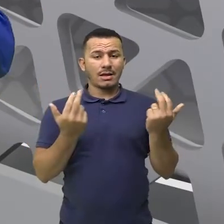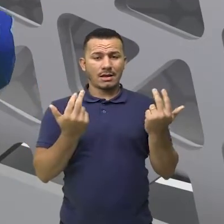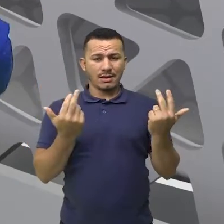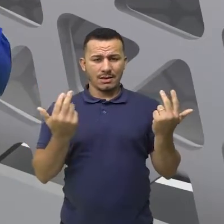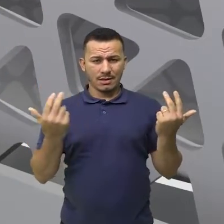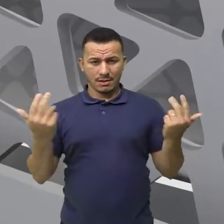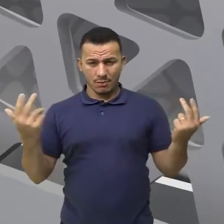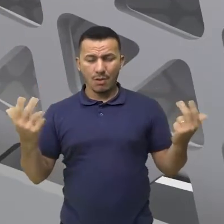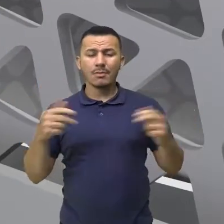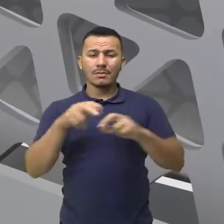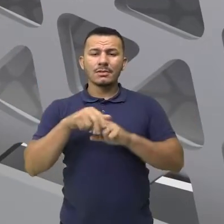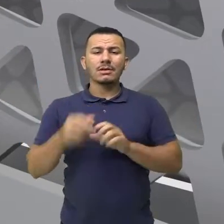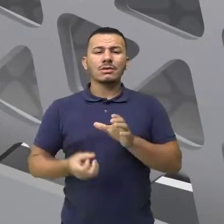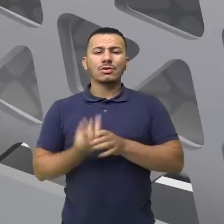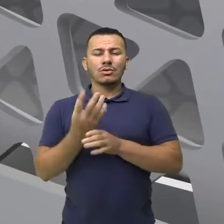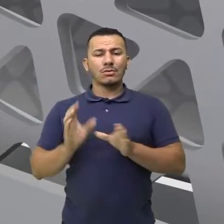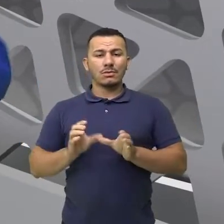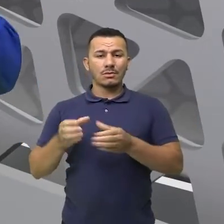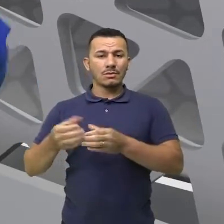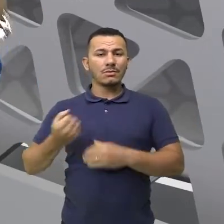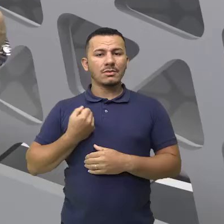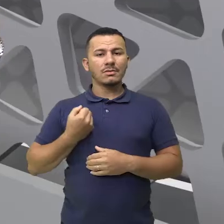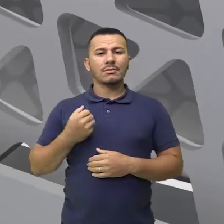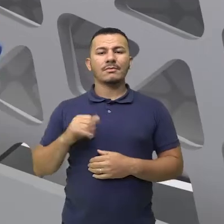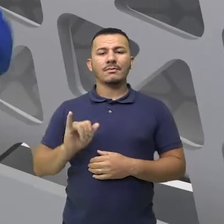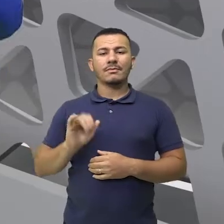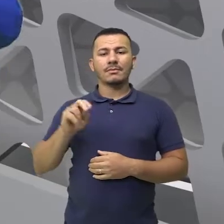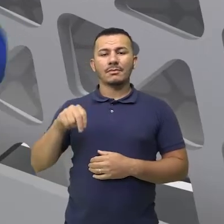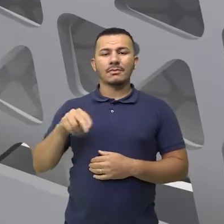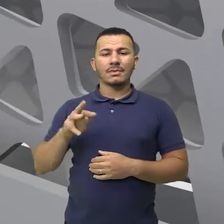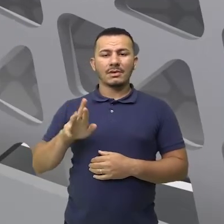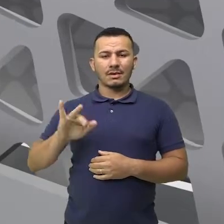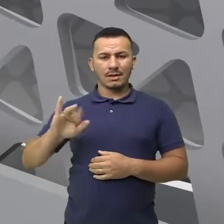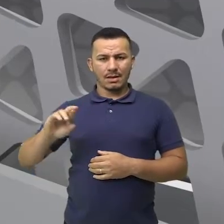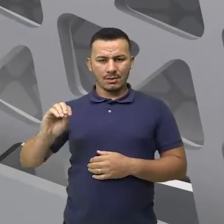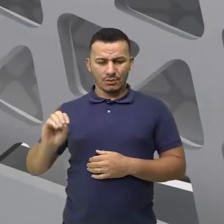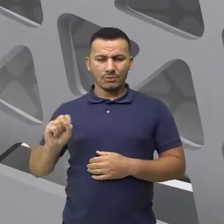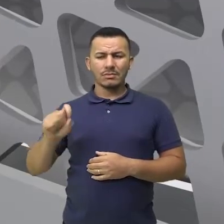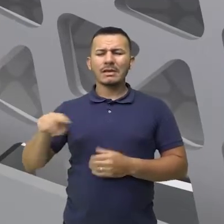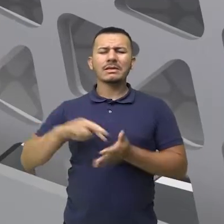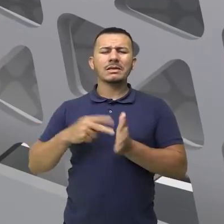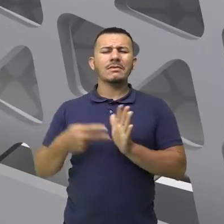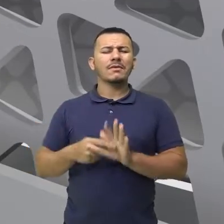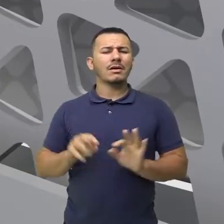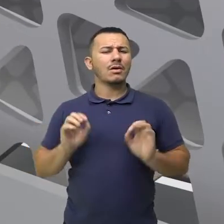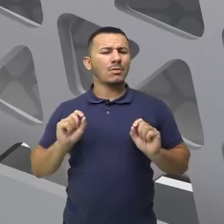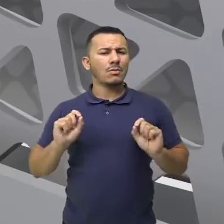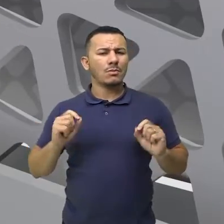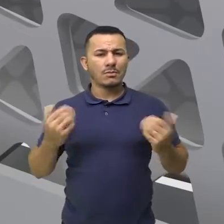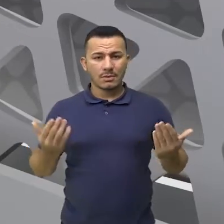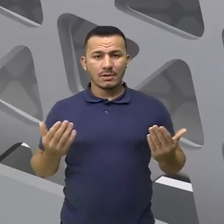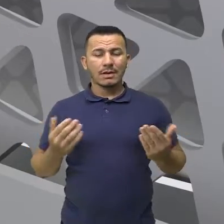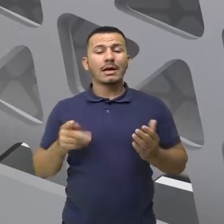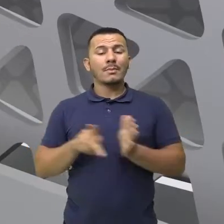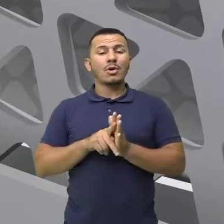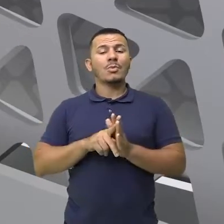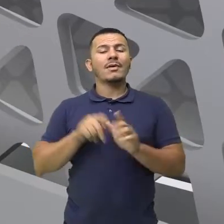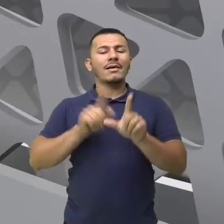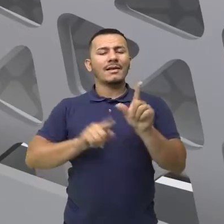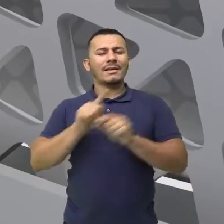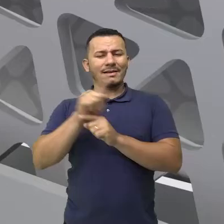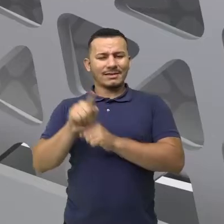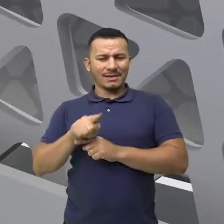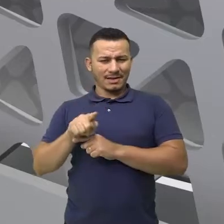expansão é que deu origem ao conjunto dos números inteiros. Então, o que é os números inteiros que nós representamos pela letra